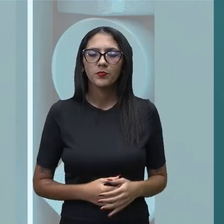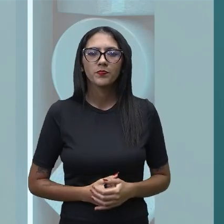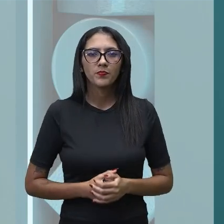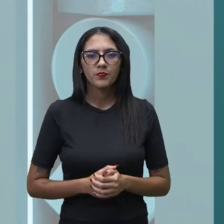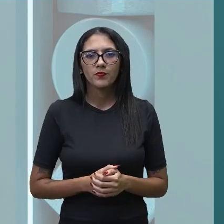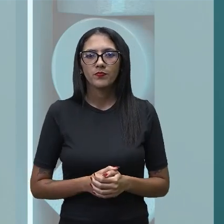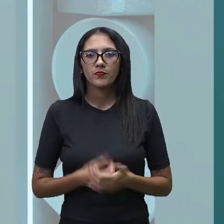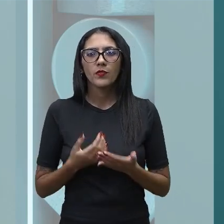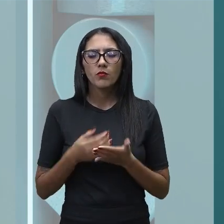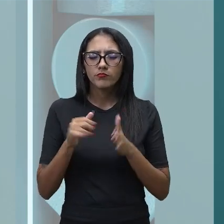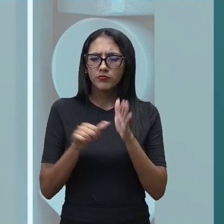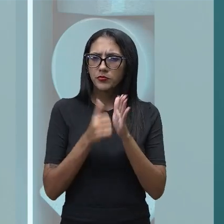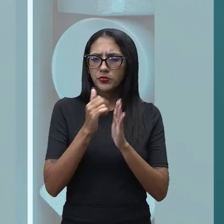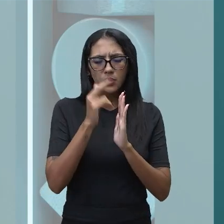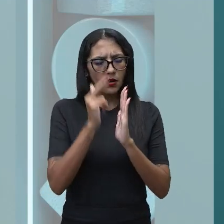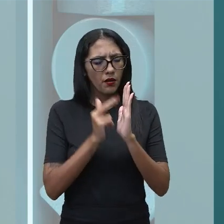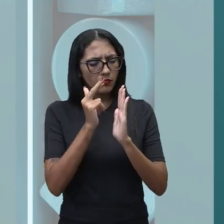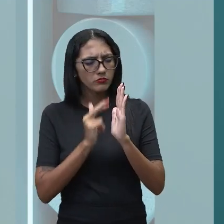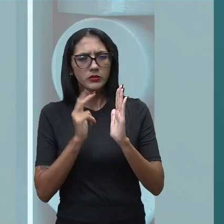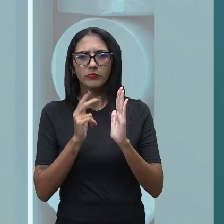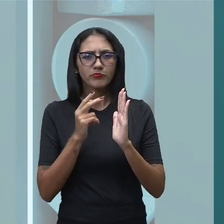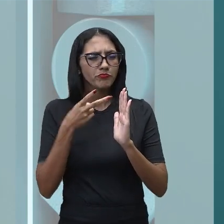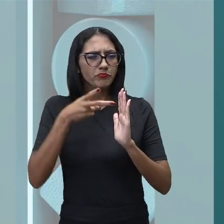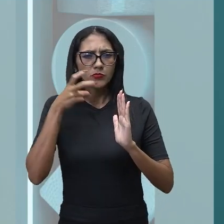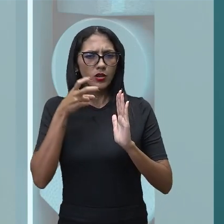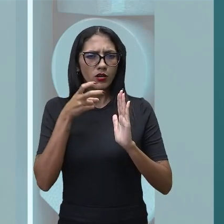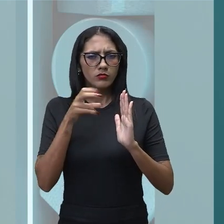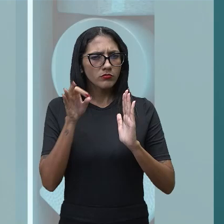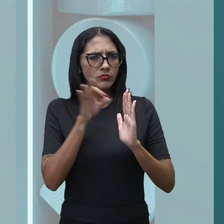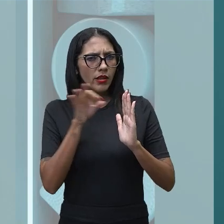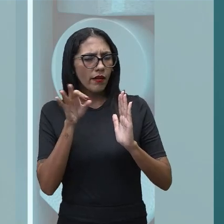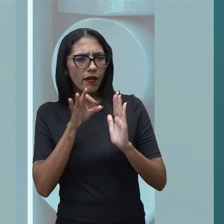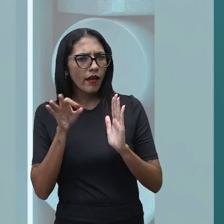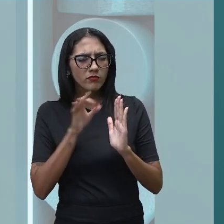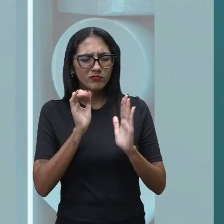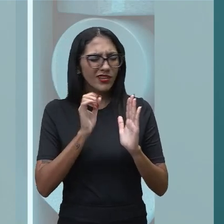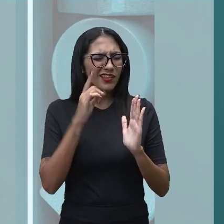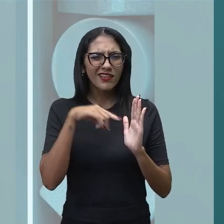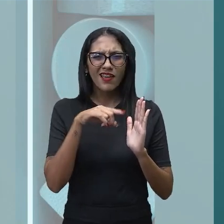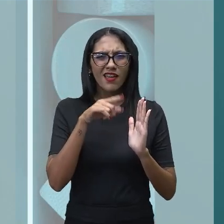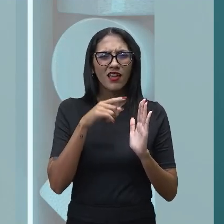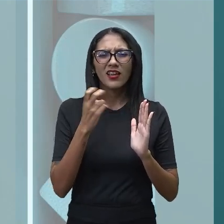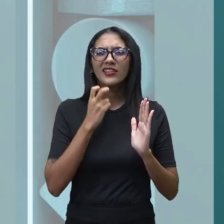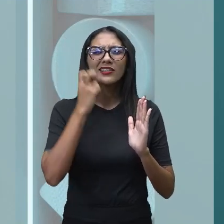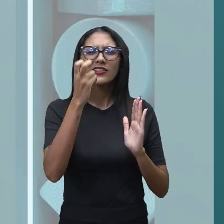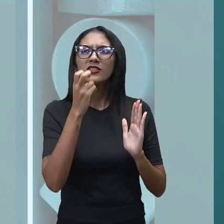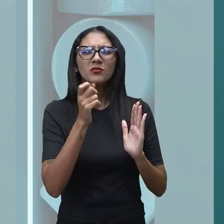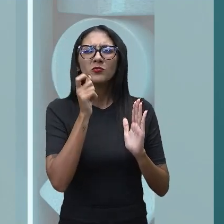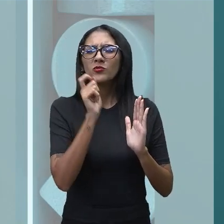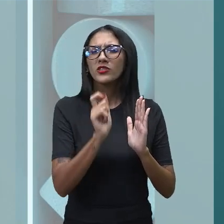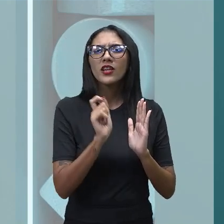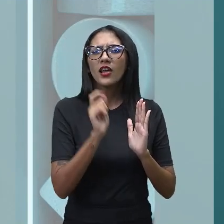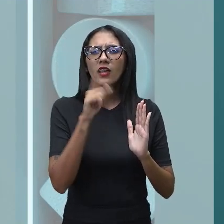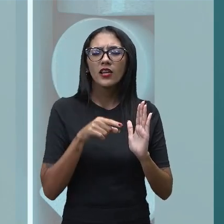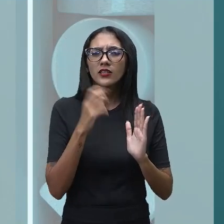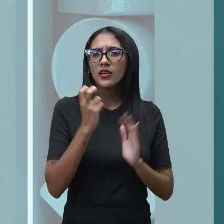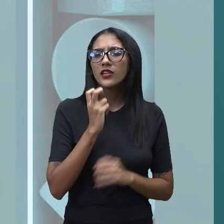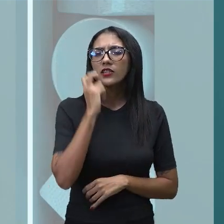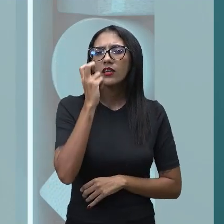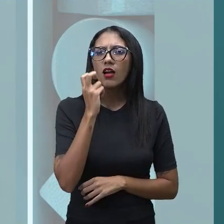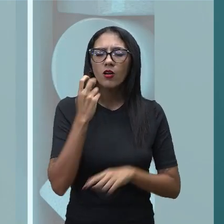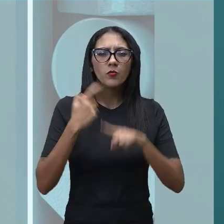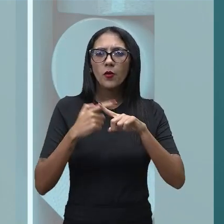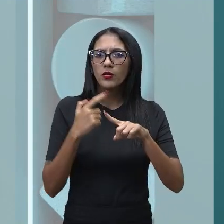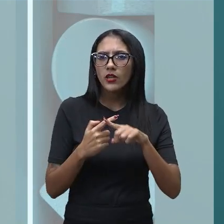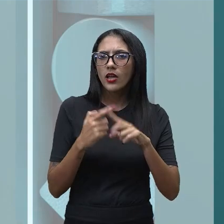primeira leitura, a gente não consegue perceber a quem pertence o grito, ou seja, a questão da origem também a gente não consegue perceber, a